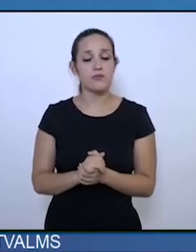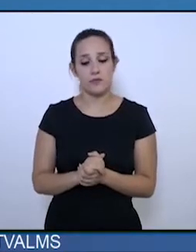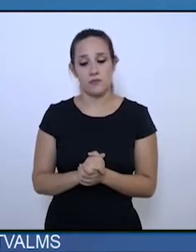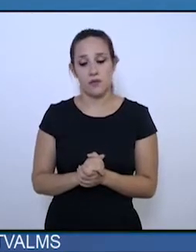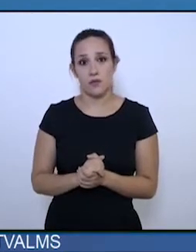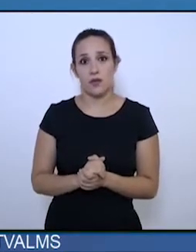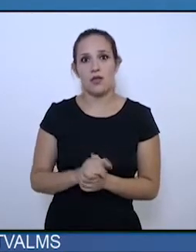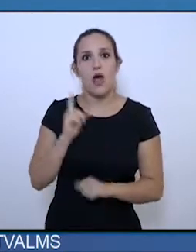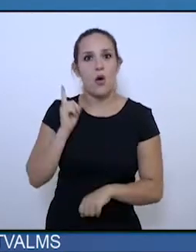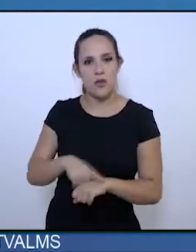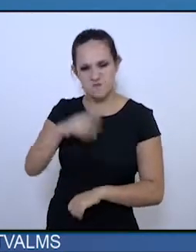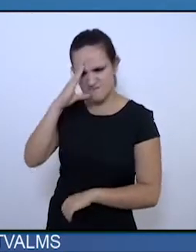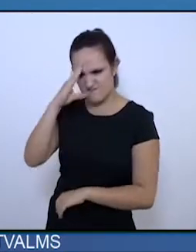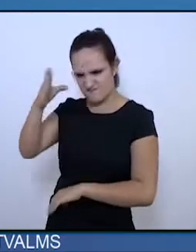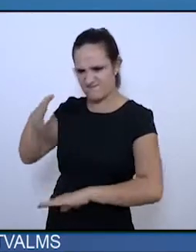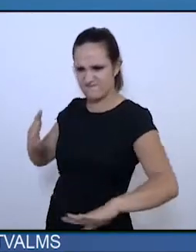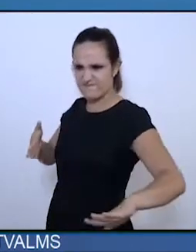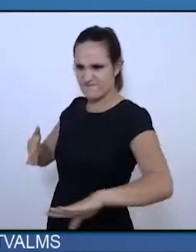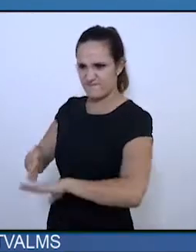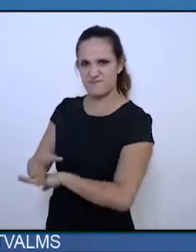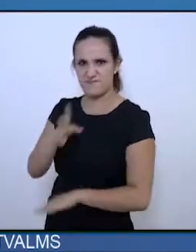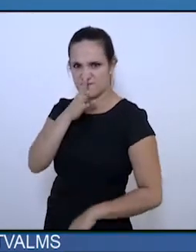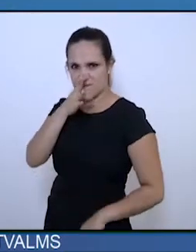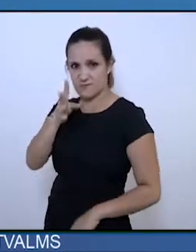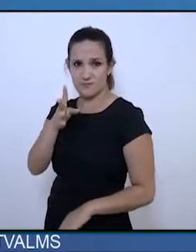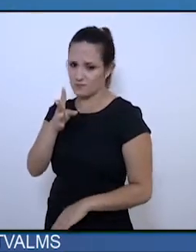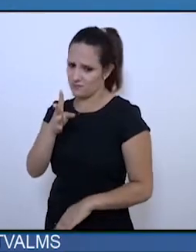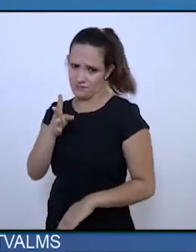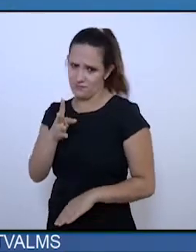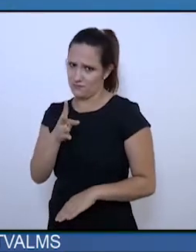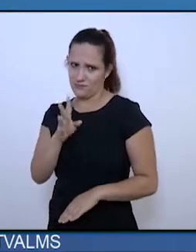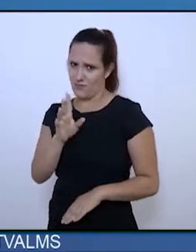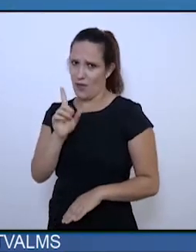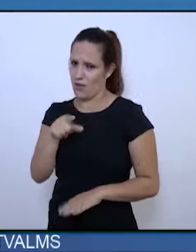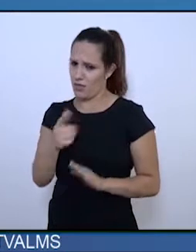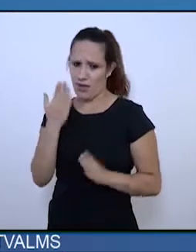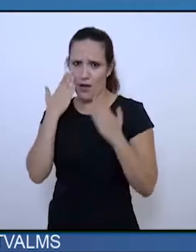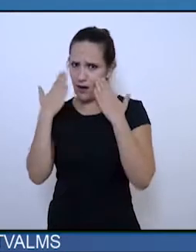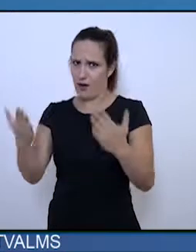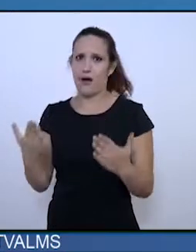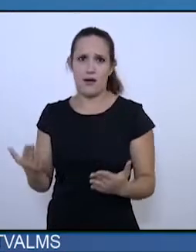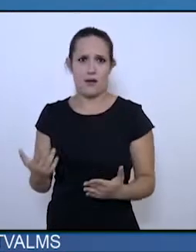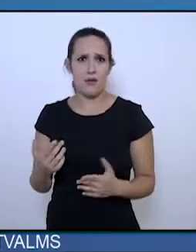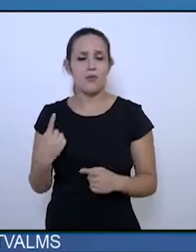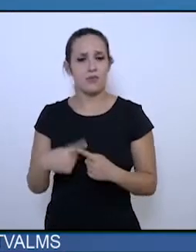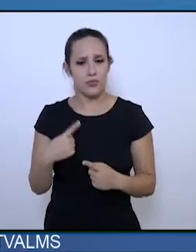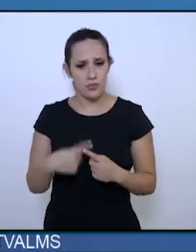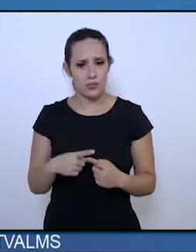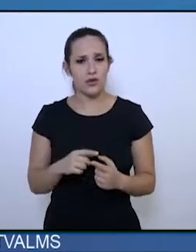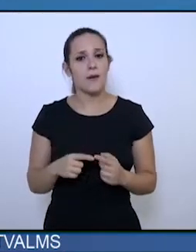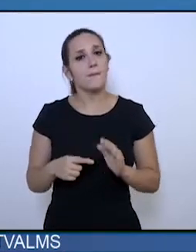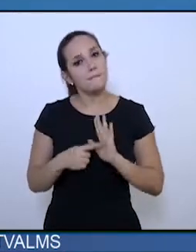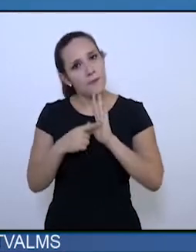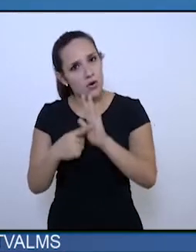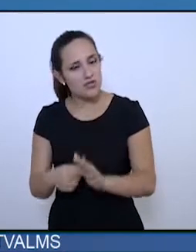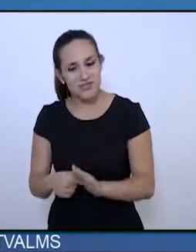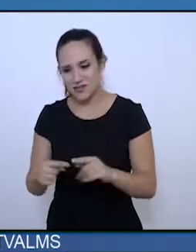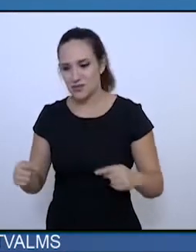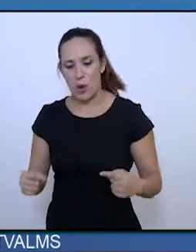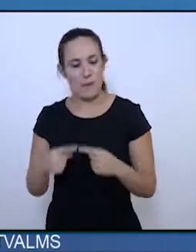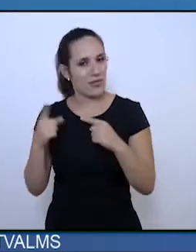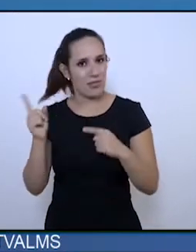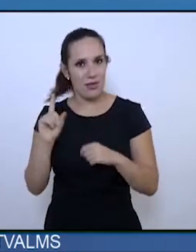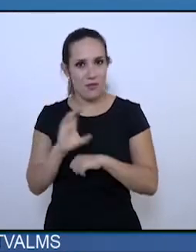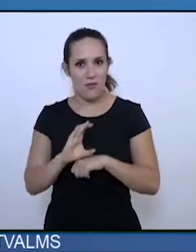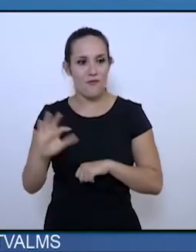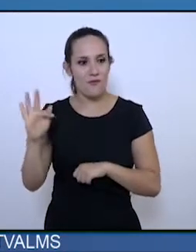natureza militar da intervenção, mal disfarçada no parágrafo único do artigo 2º do decreto, além de inconstitucional,